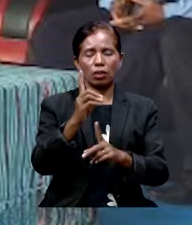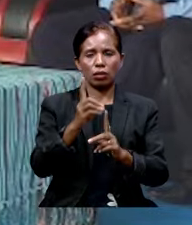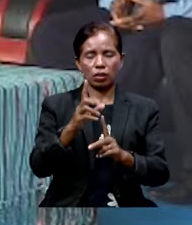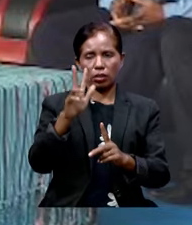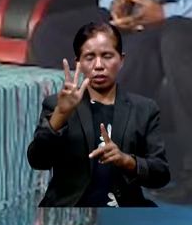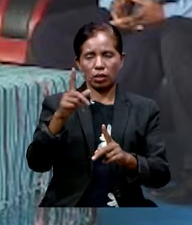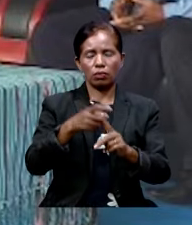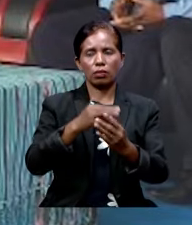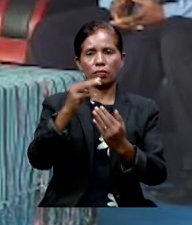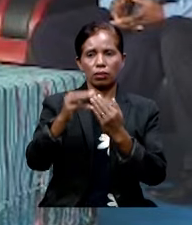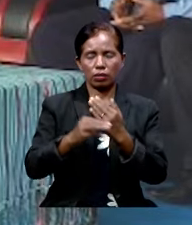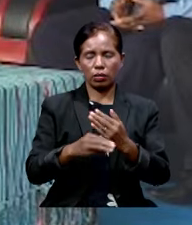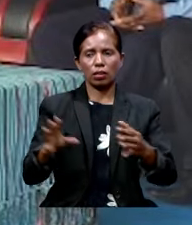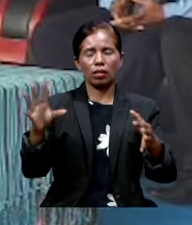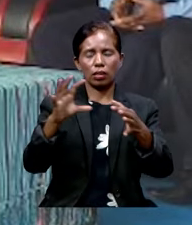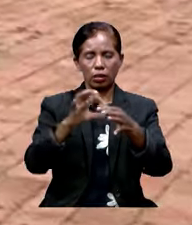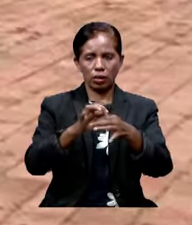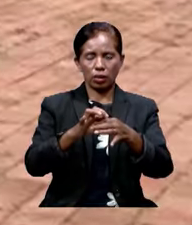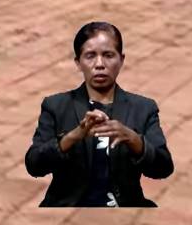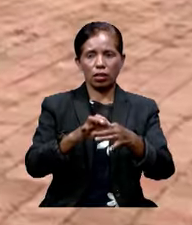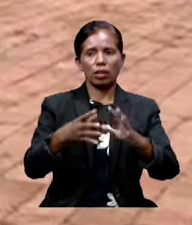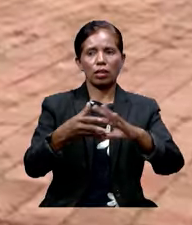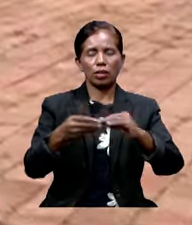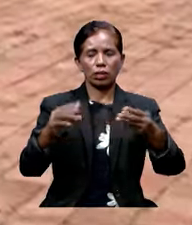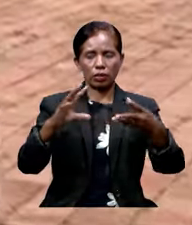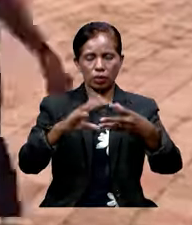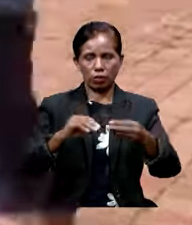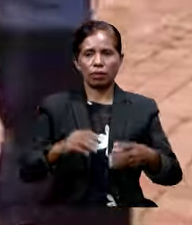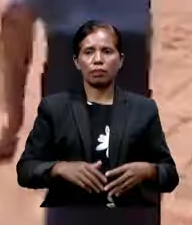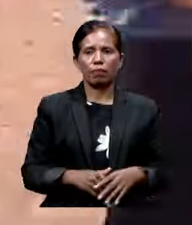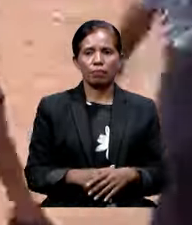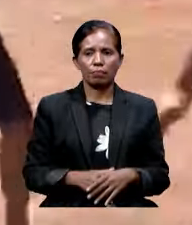tambai haligasang ho historia resistensia nian. Feliciano Venancio Belo, Ziemen.